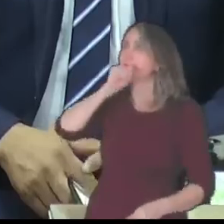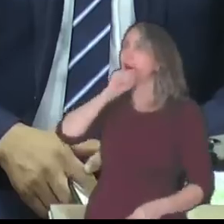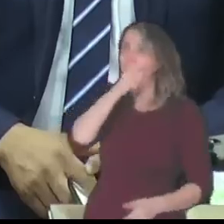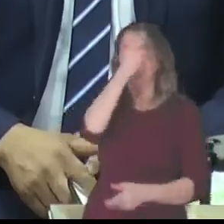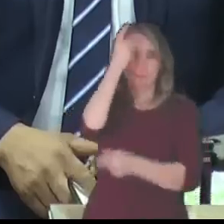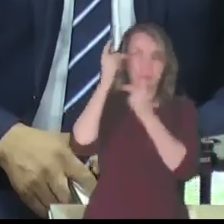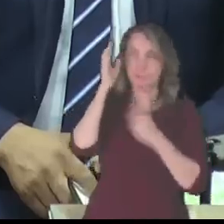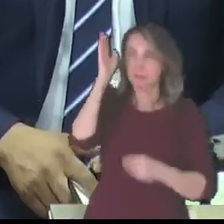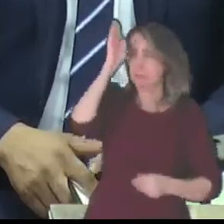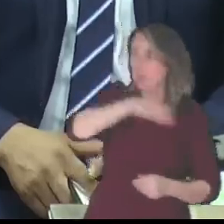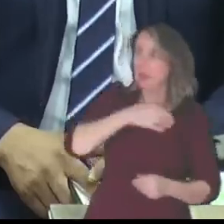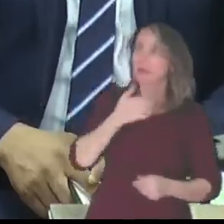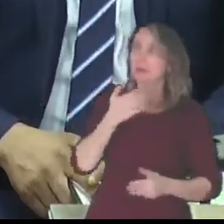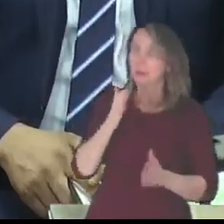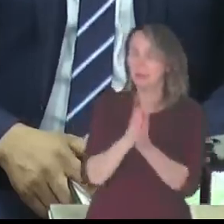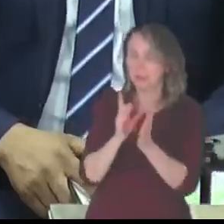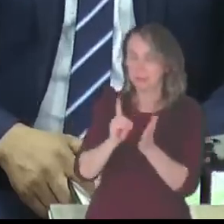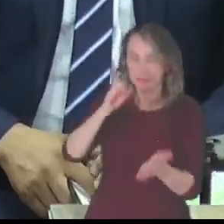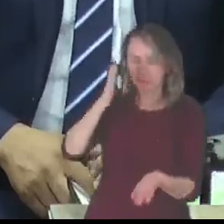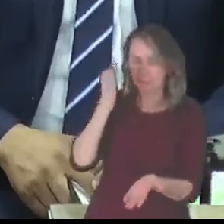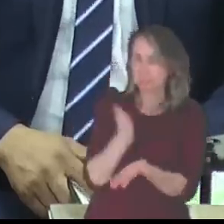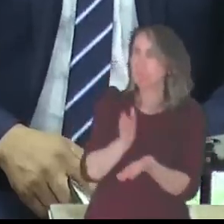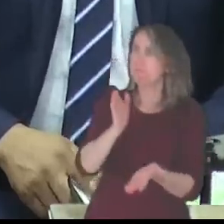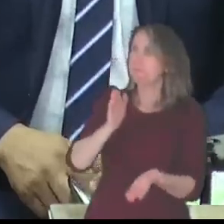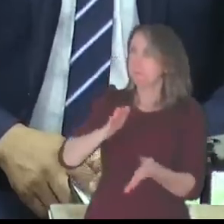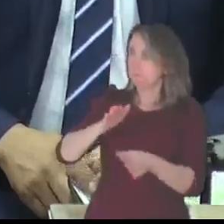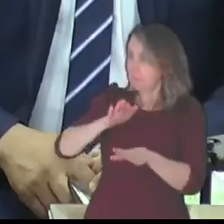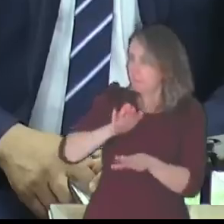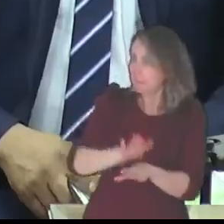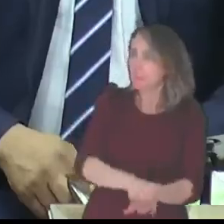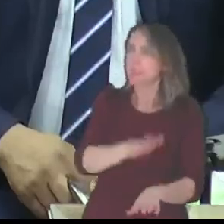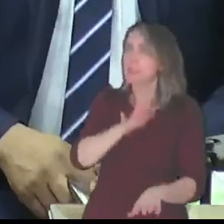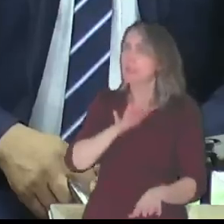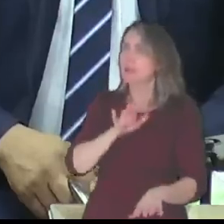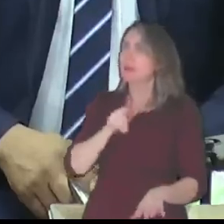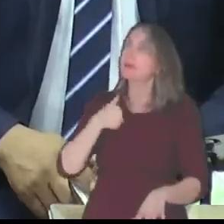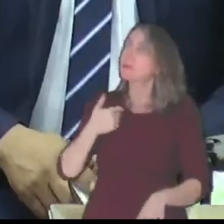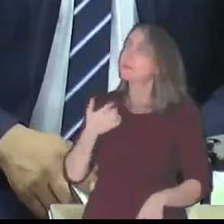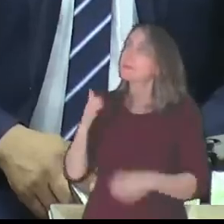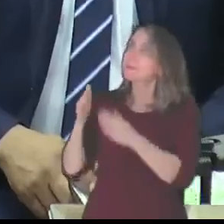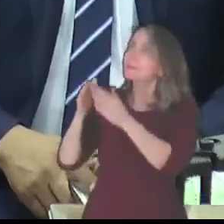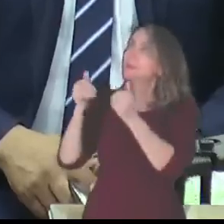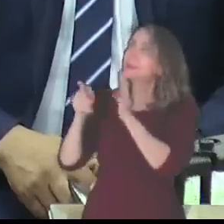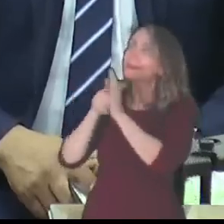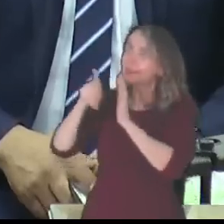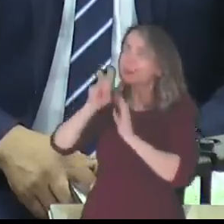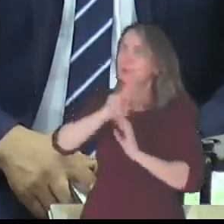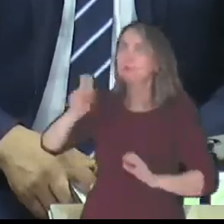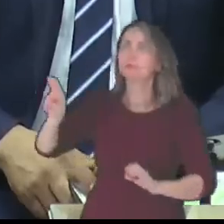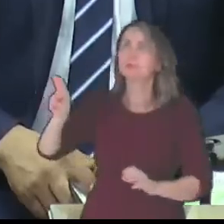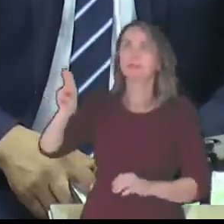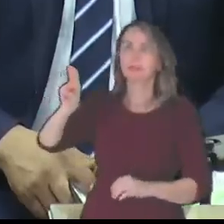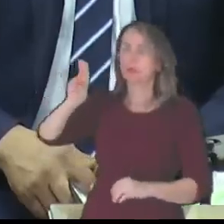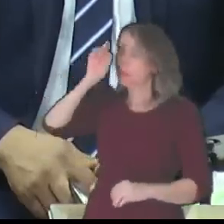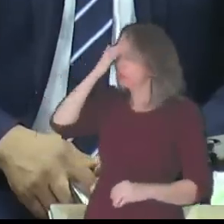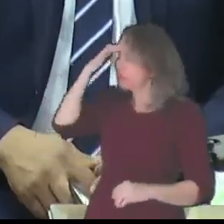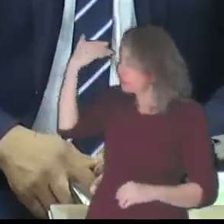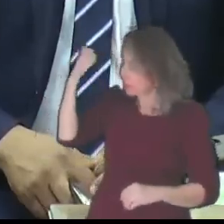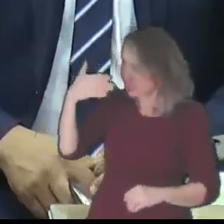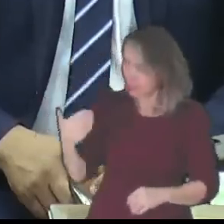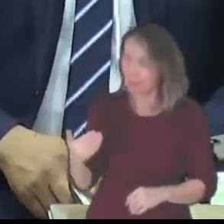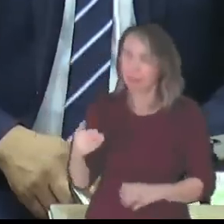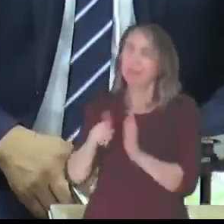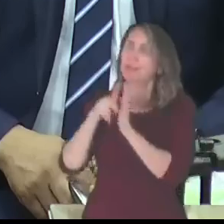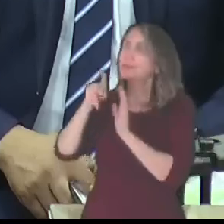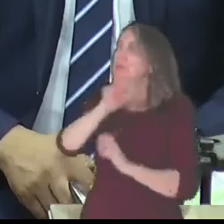ímpios estão querendo pisar a tua palavra mas eu peço que entre com providência e que o teu nome seja honrado que o teu nome seja pregado